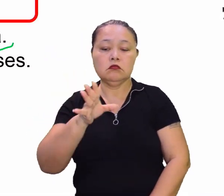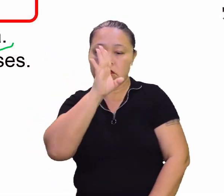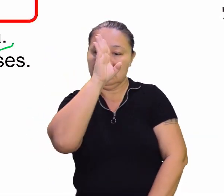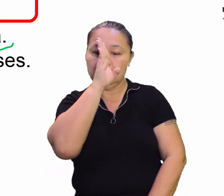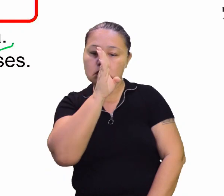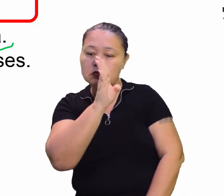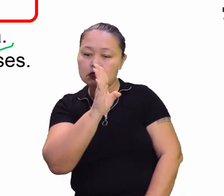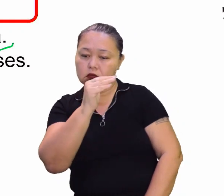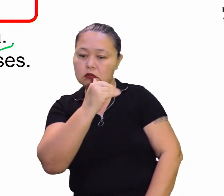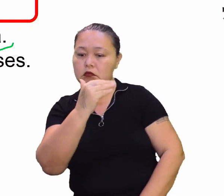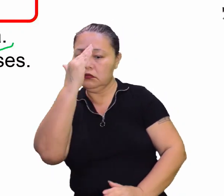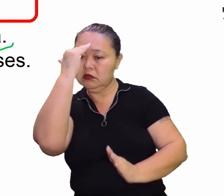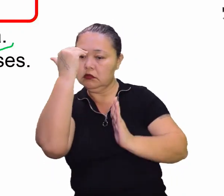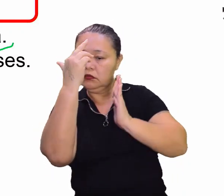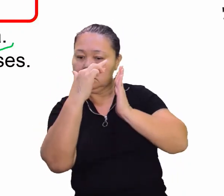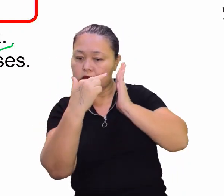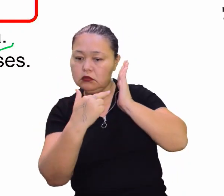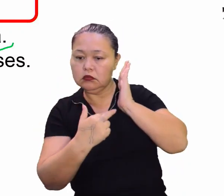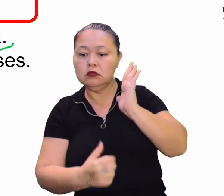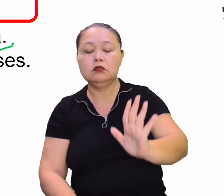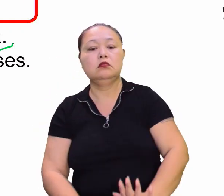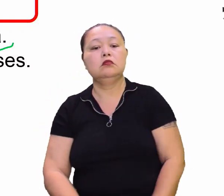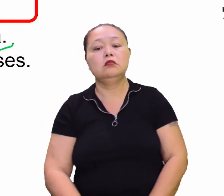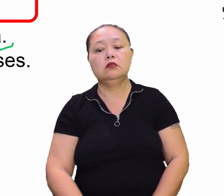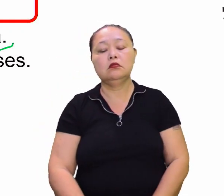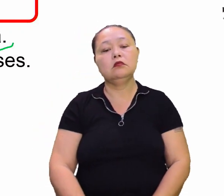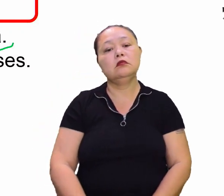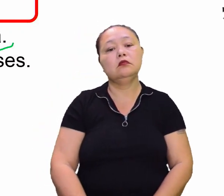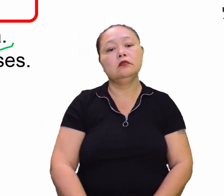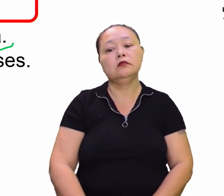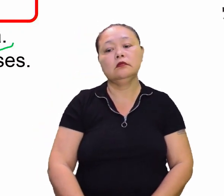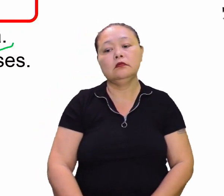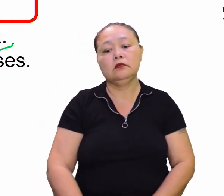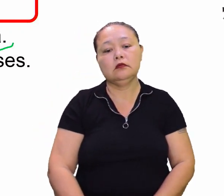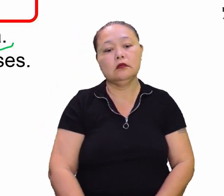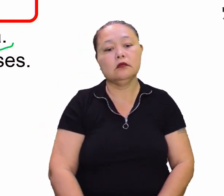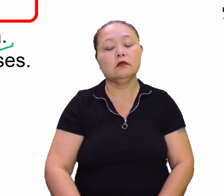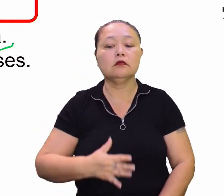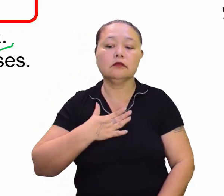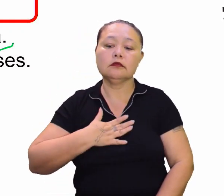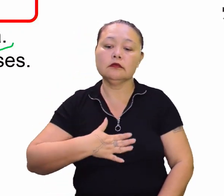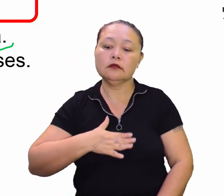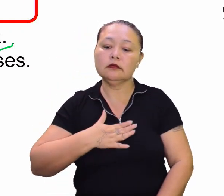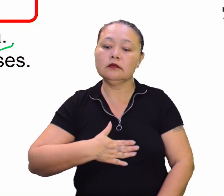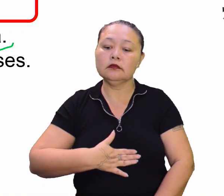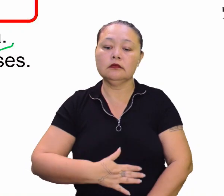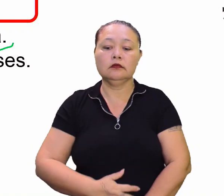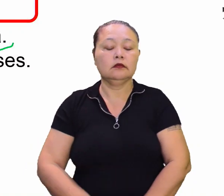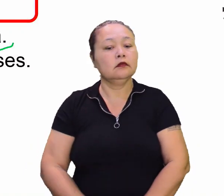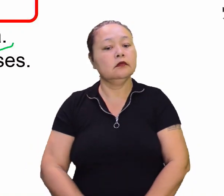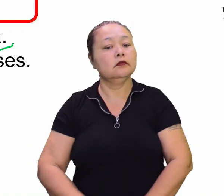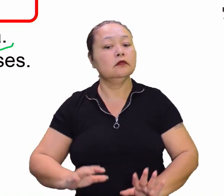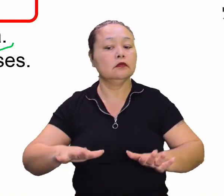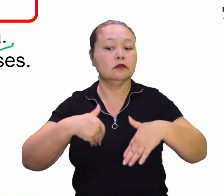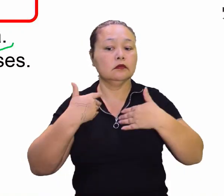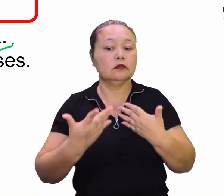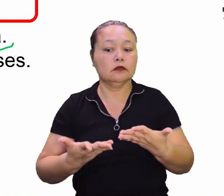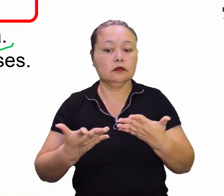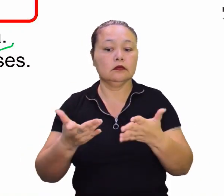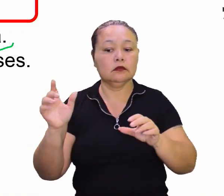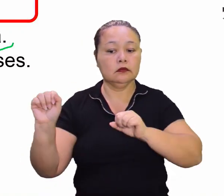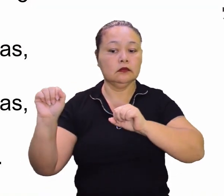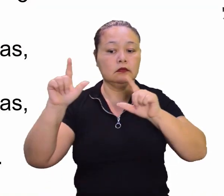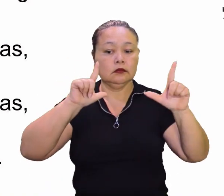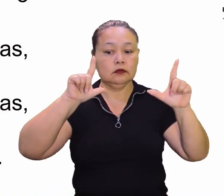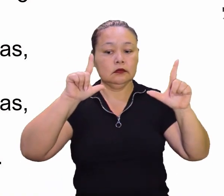e disciplinada. Rogério? Tranquilo. Tranquilo. Então, vamos para a